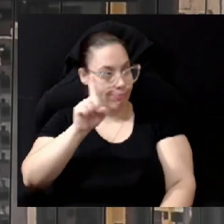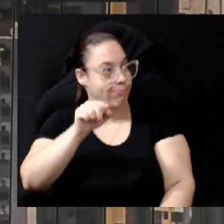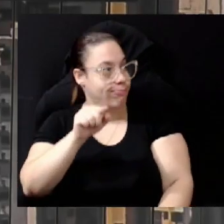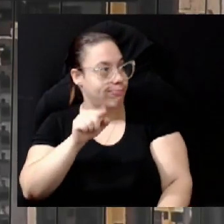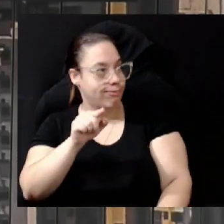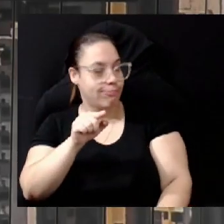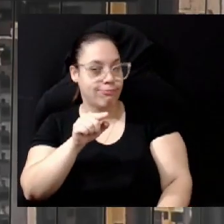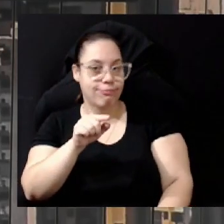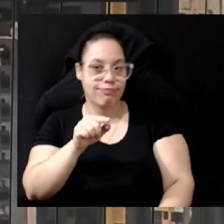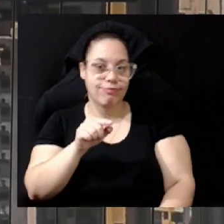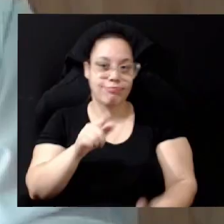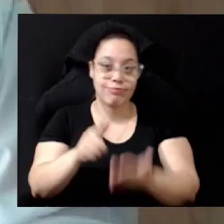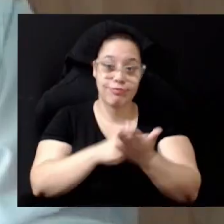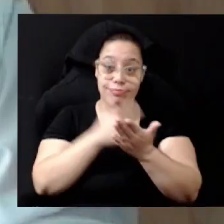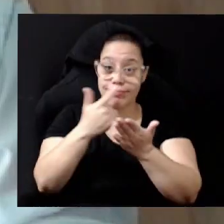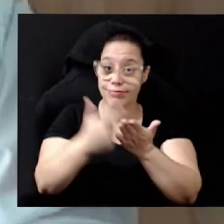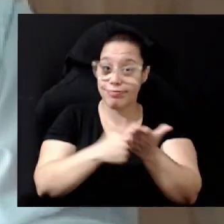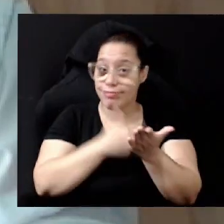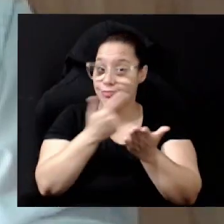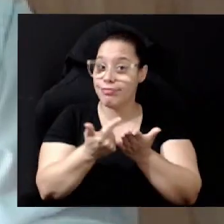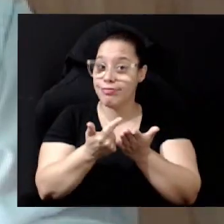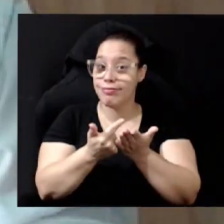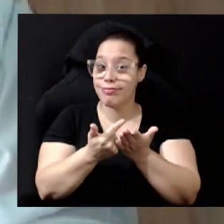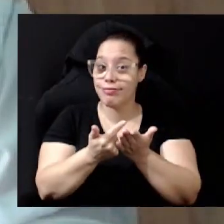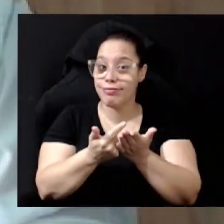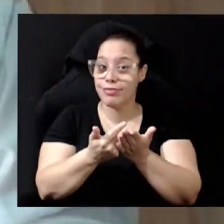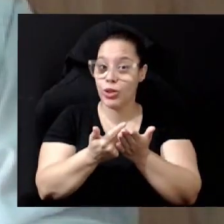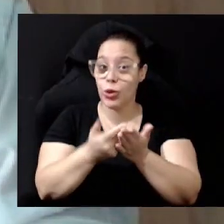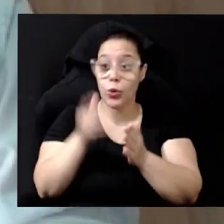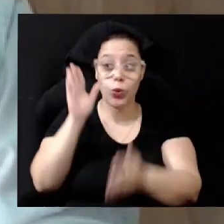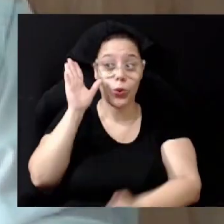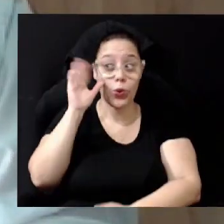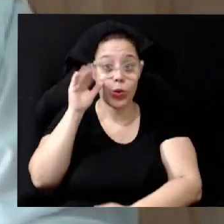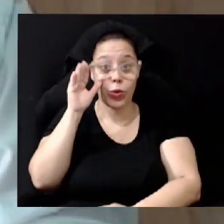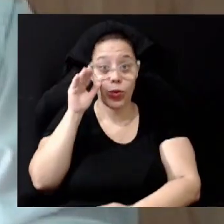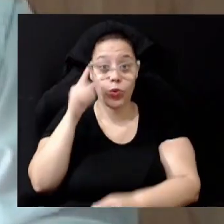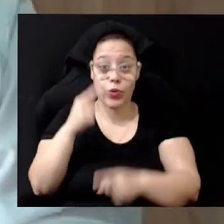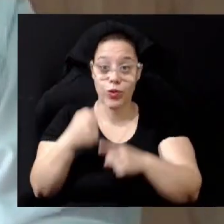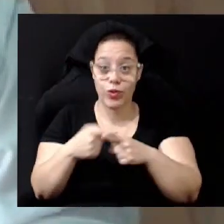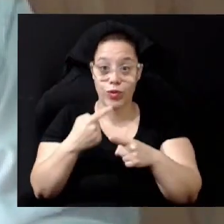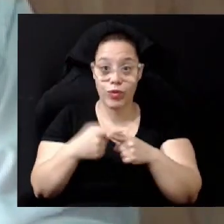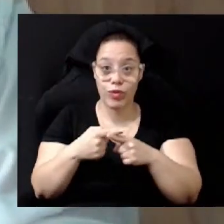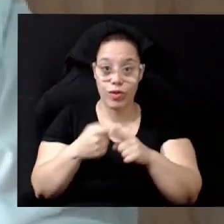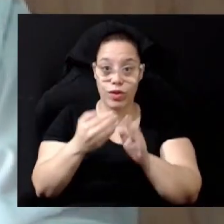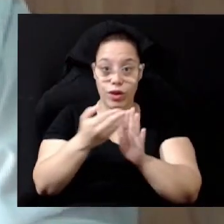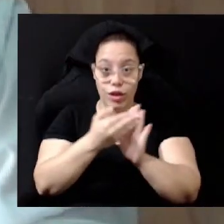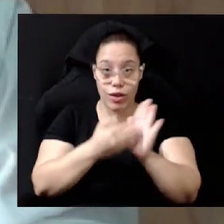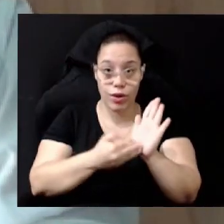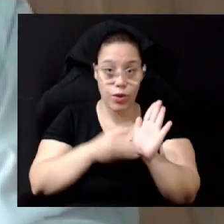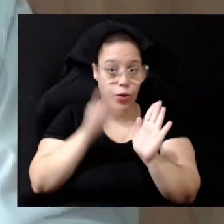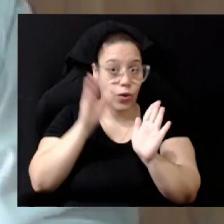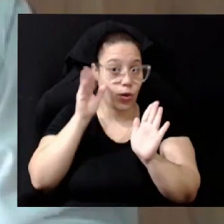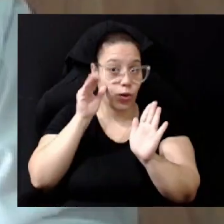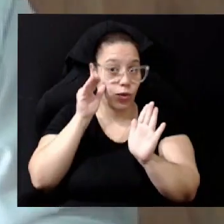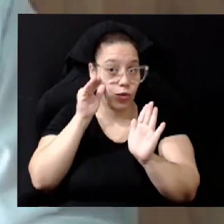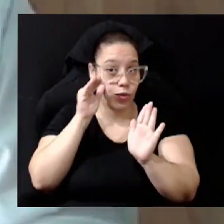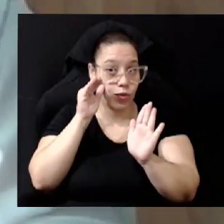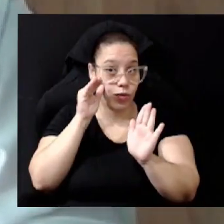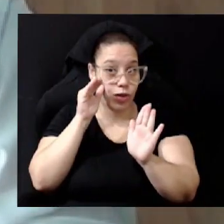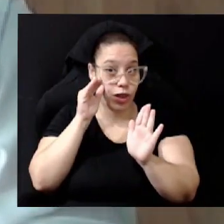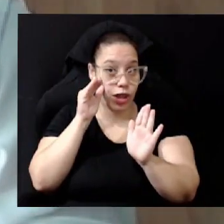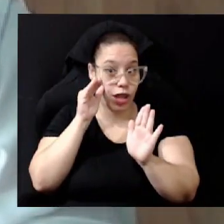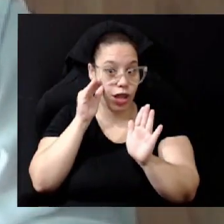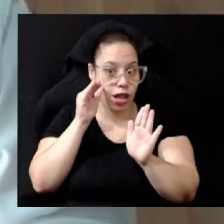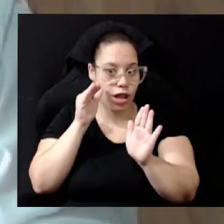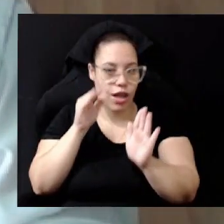Exatamente, exatamente. E aí se torna um livro que ele é muito curioso, porque, por exemplo, ele tem propriedades curiosas, né? Um livro